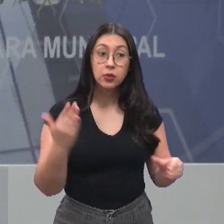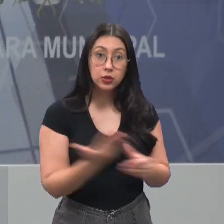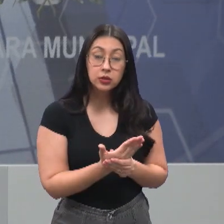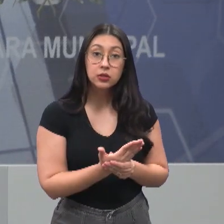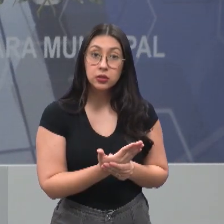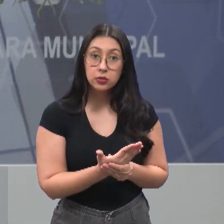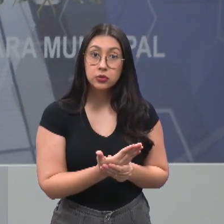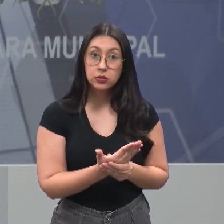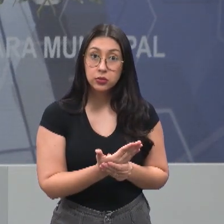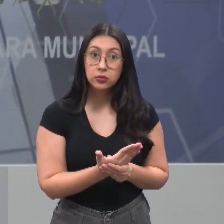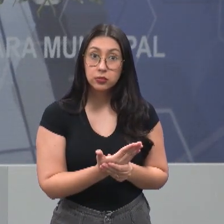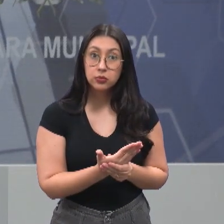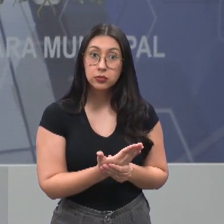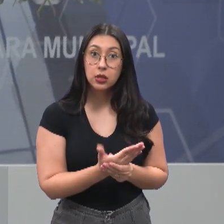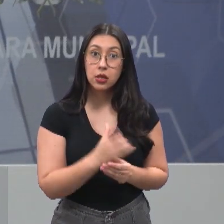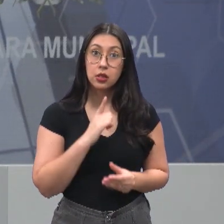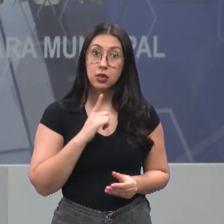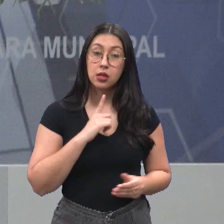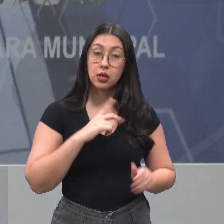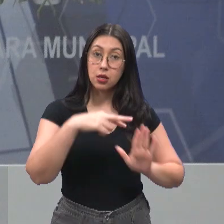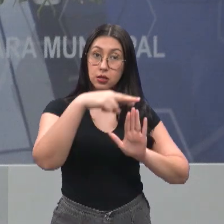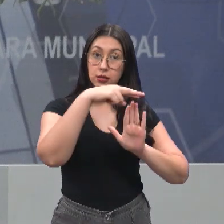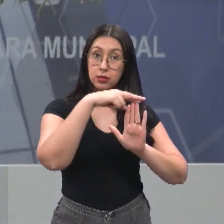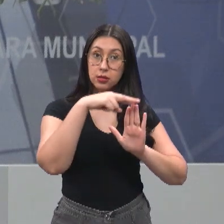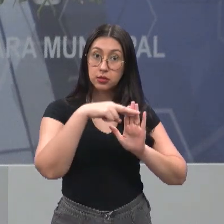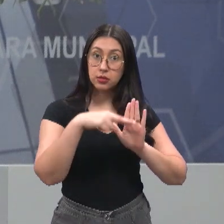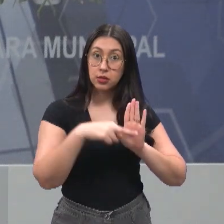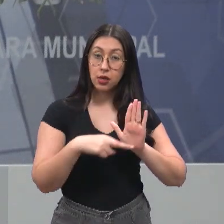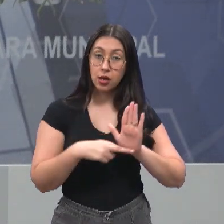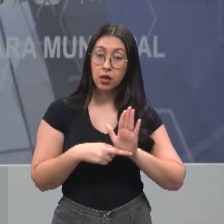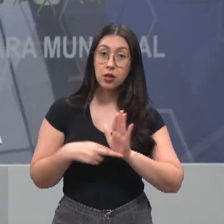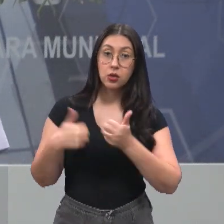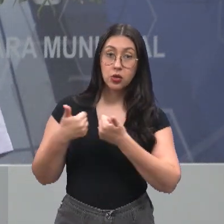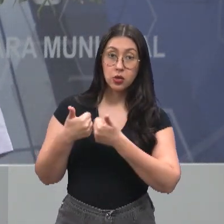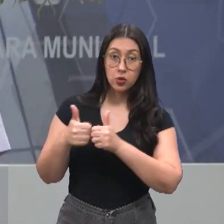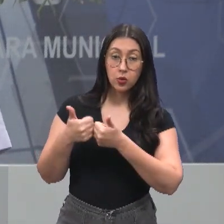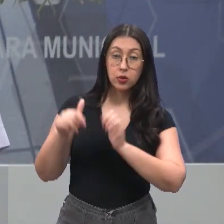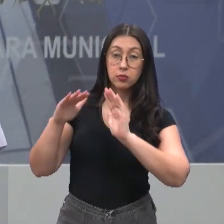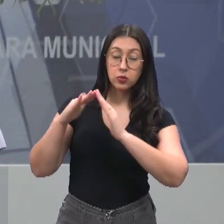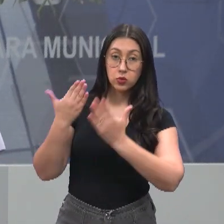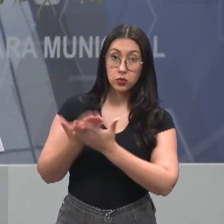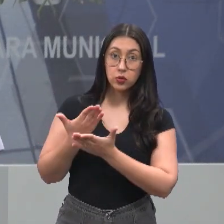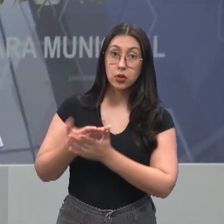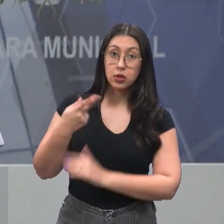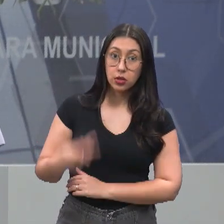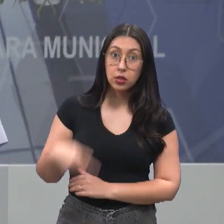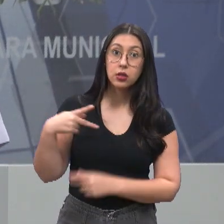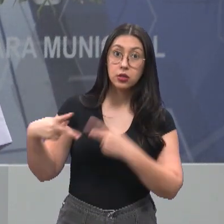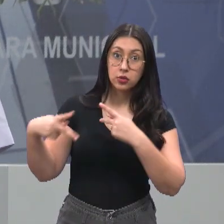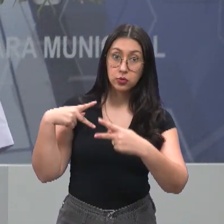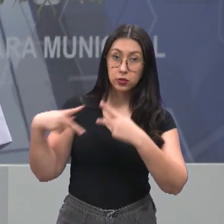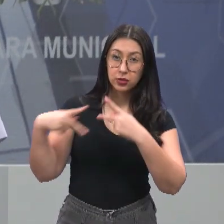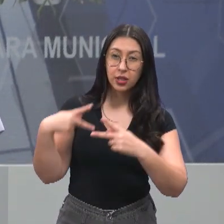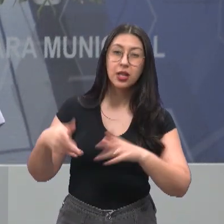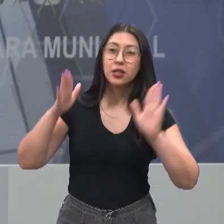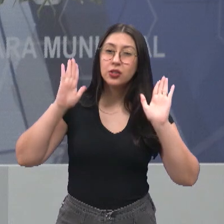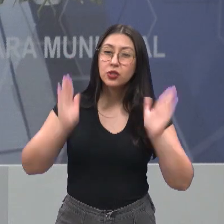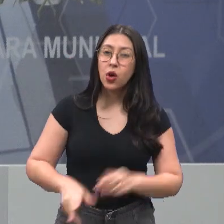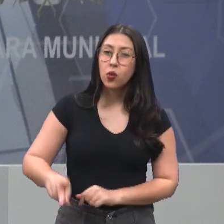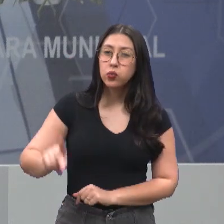aonde regulamenta o serviço de transporte escolar na nossa cidade. Há muito tempo,